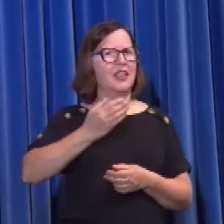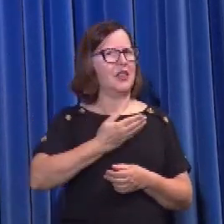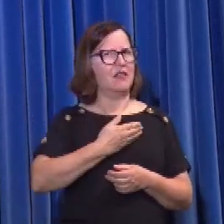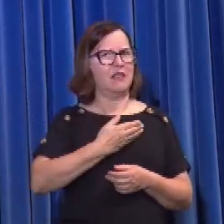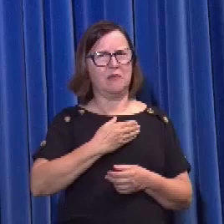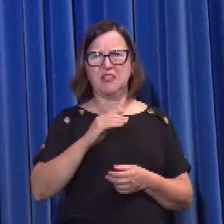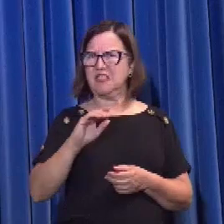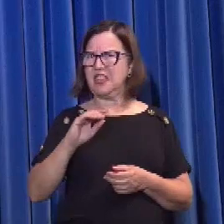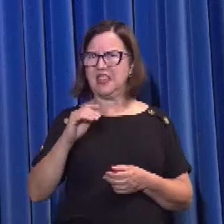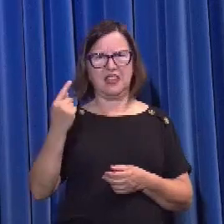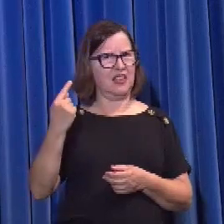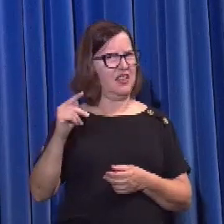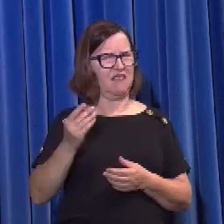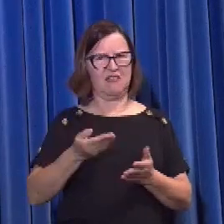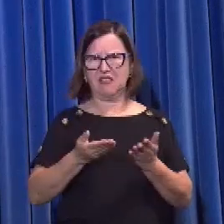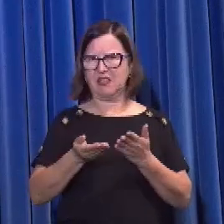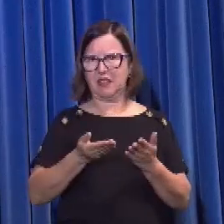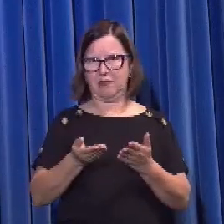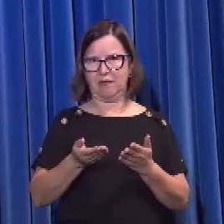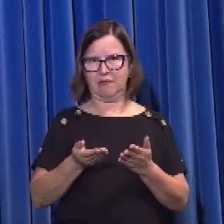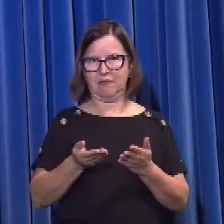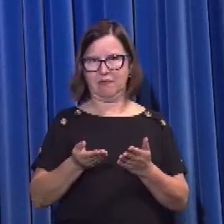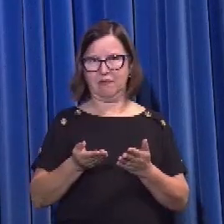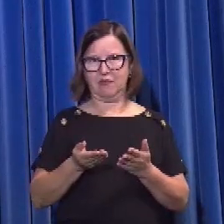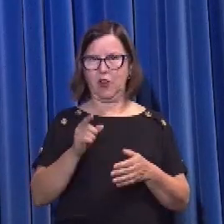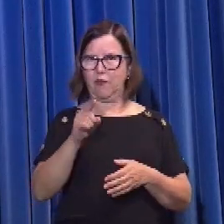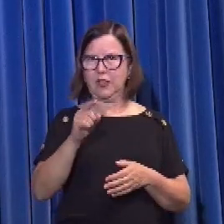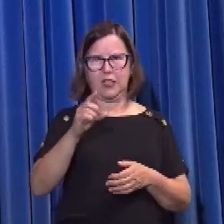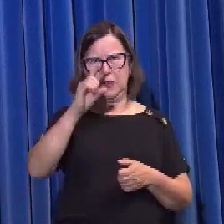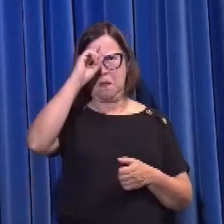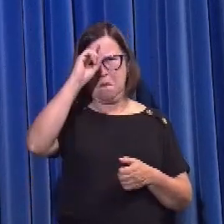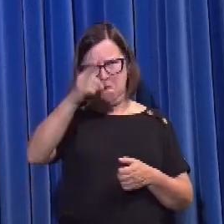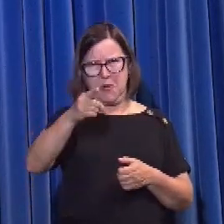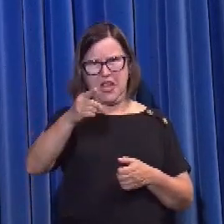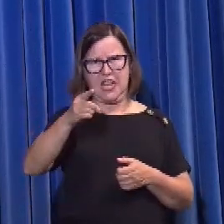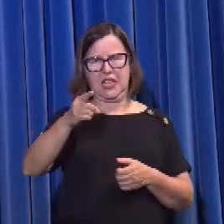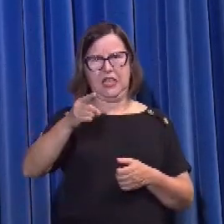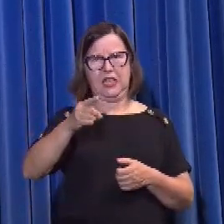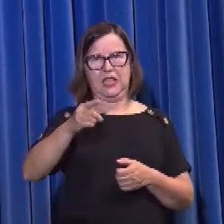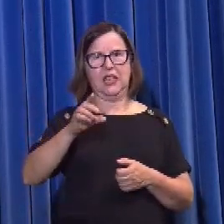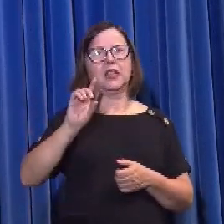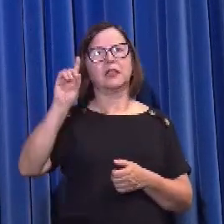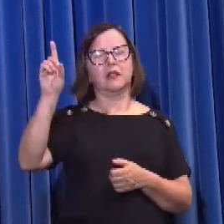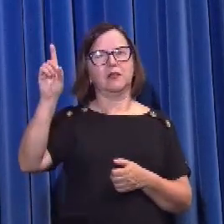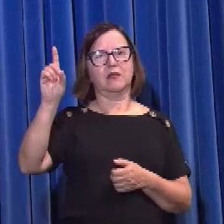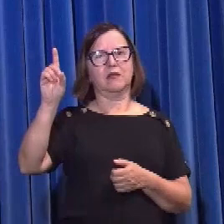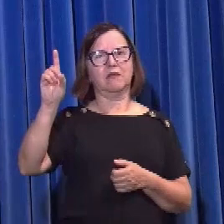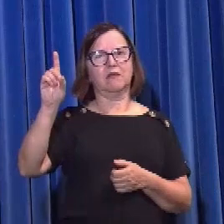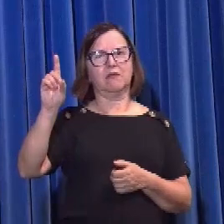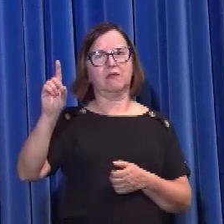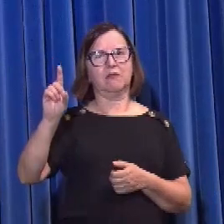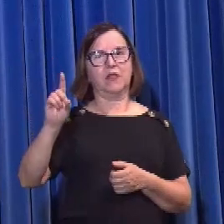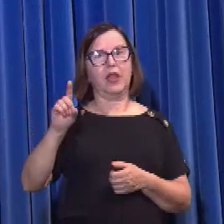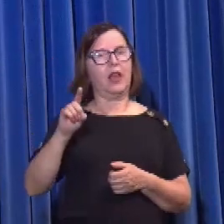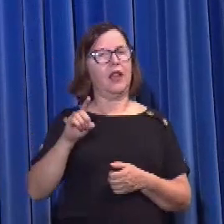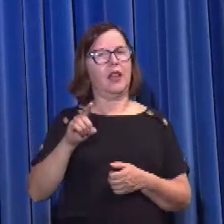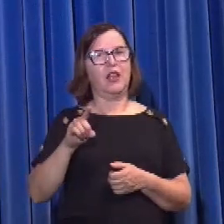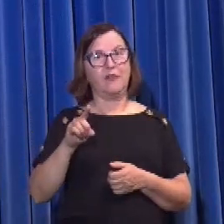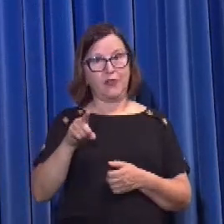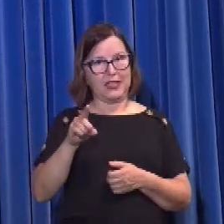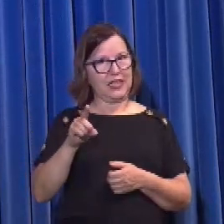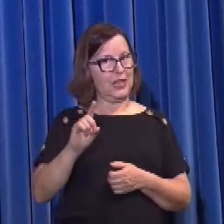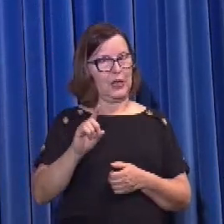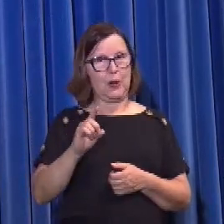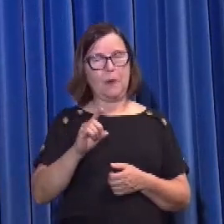teu servo. Você não determina Deus. E você também não pede a Deus como você pede para um amigo.